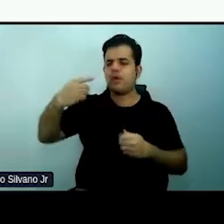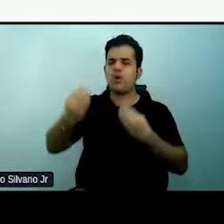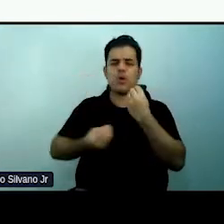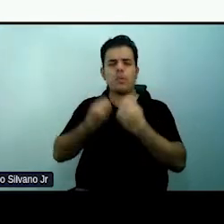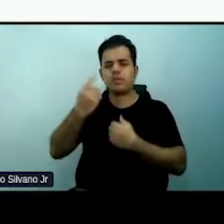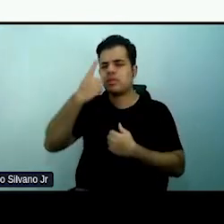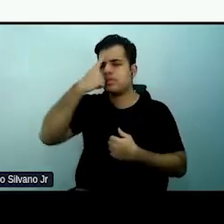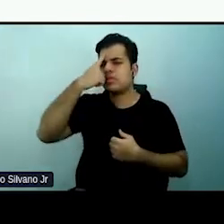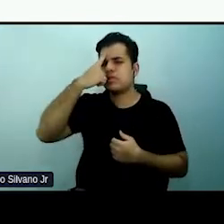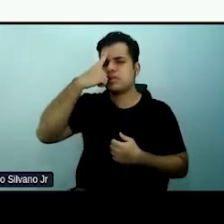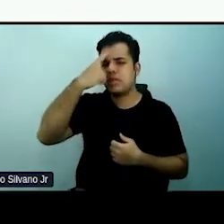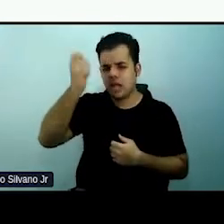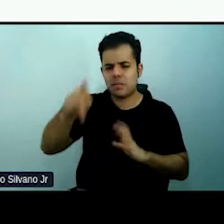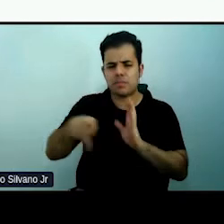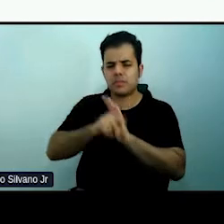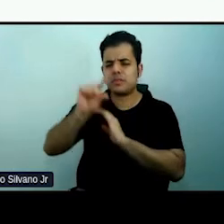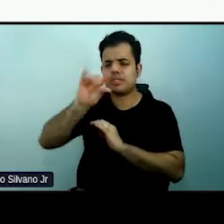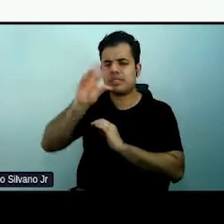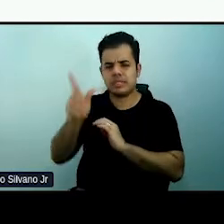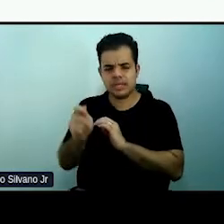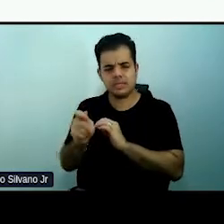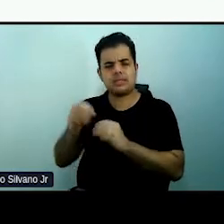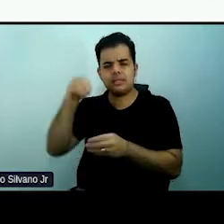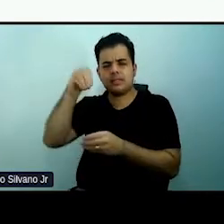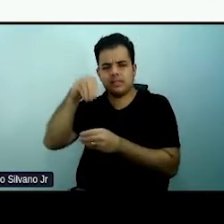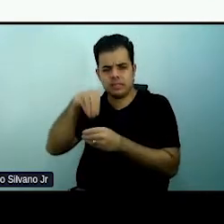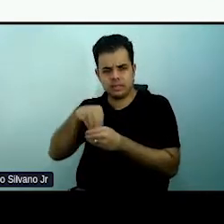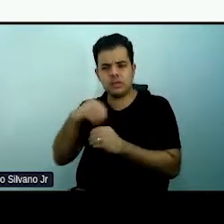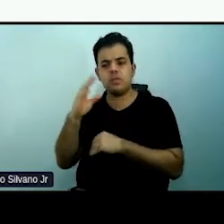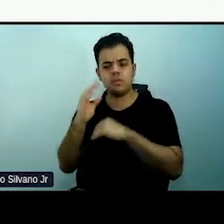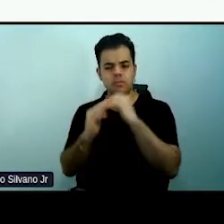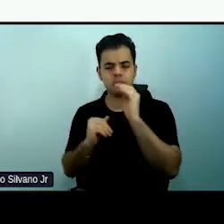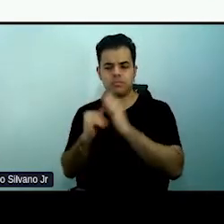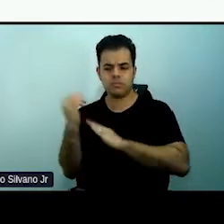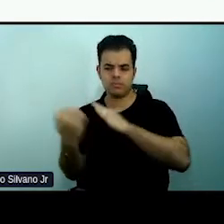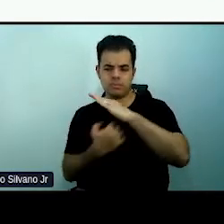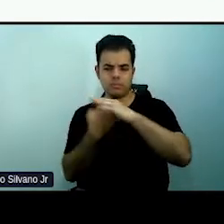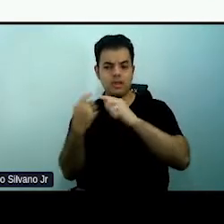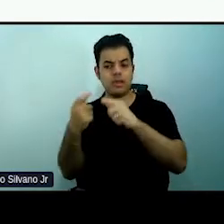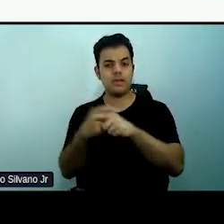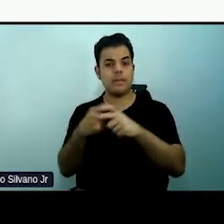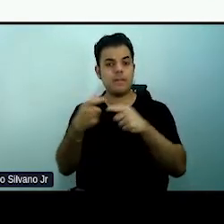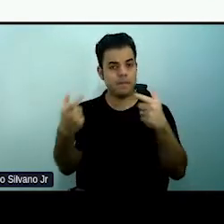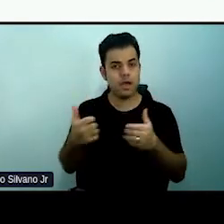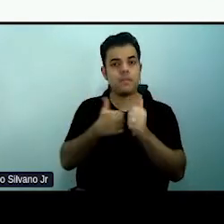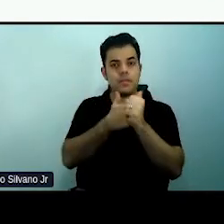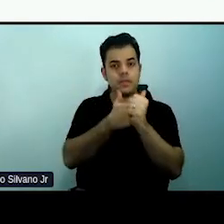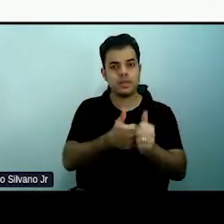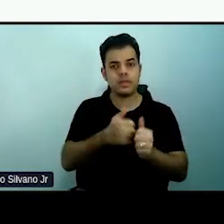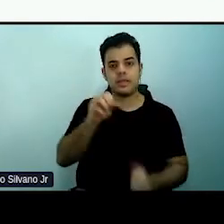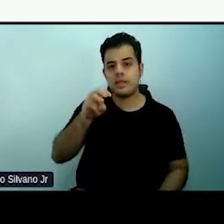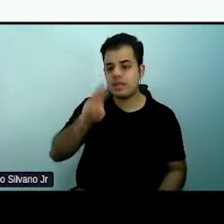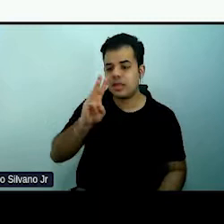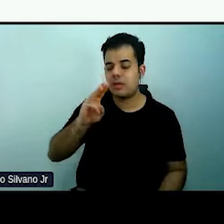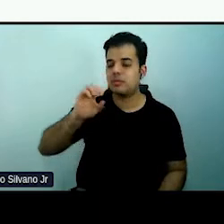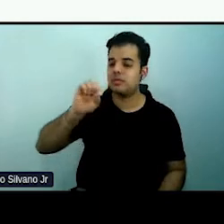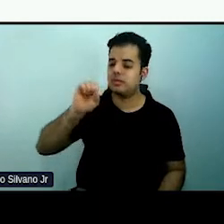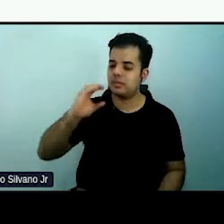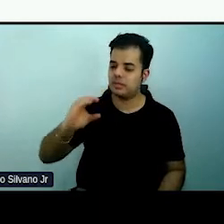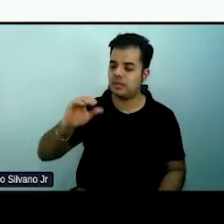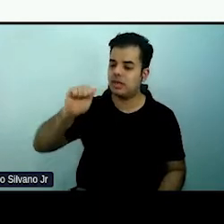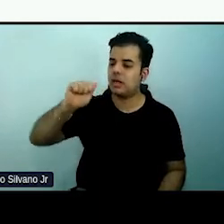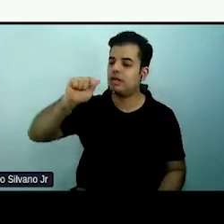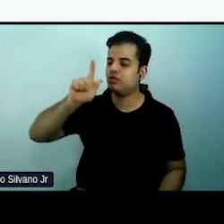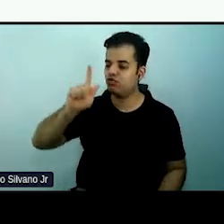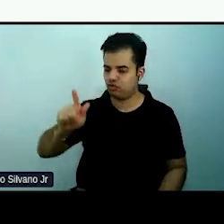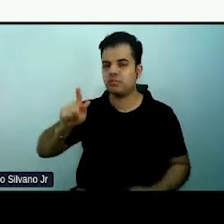né? Elas têm como boa prática aí seguir a WCAG, né? Para suas plataformas